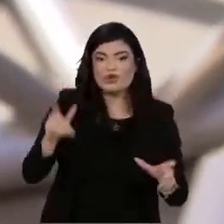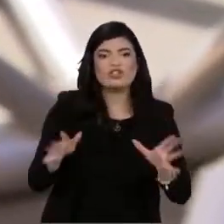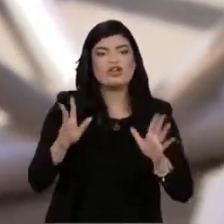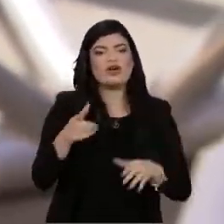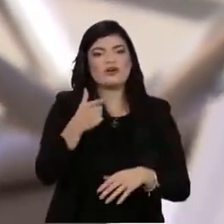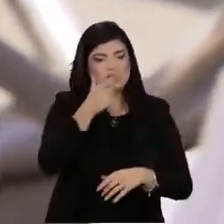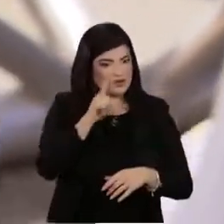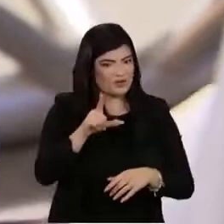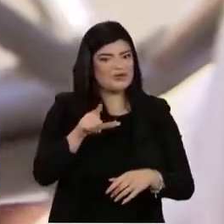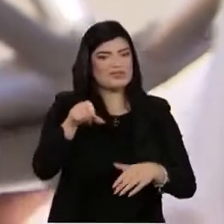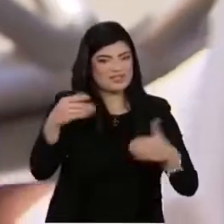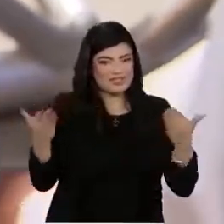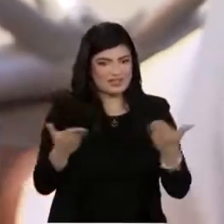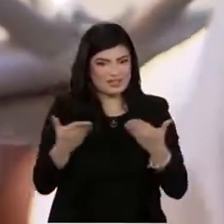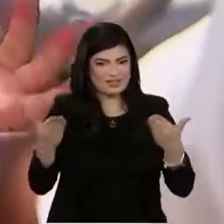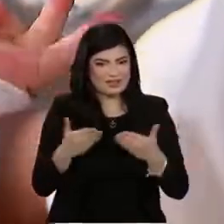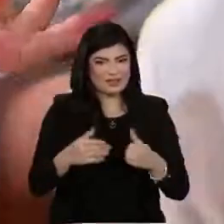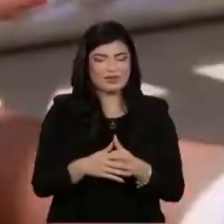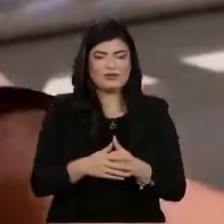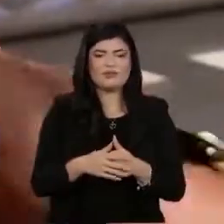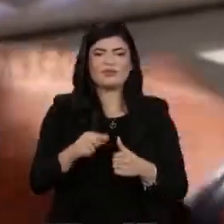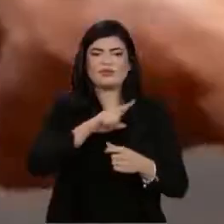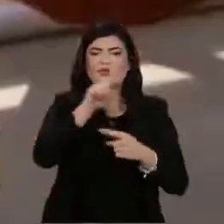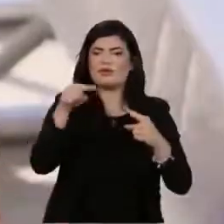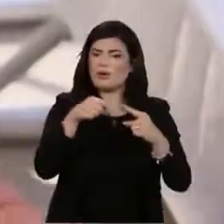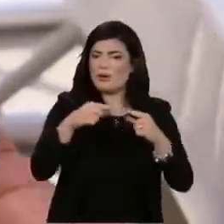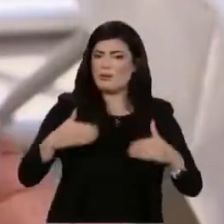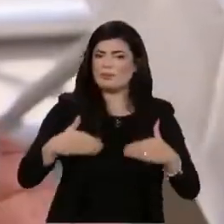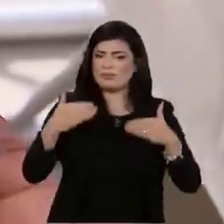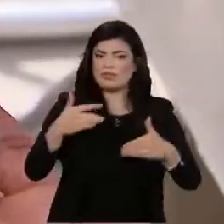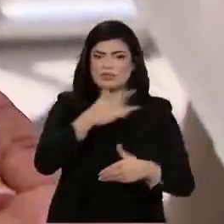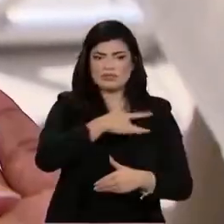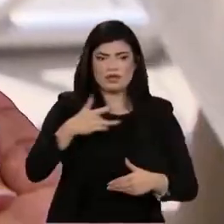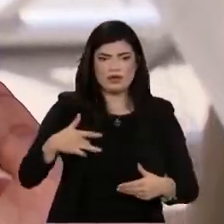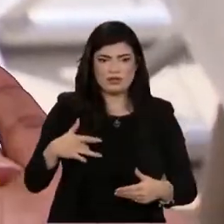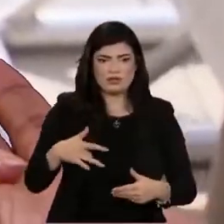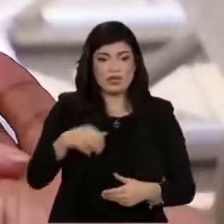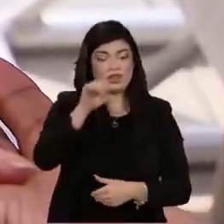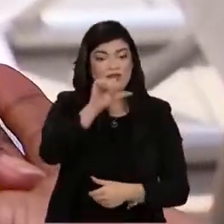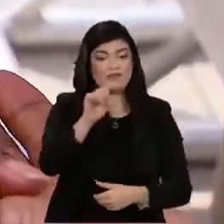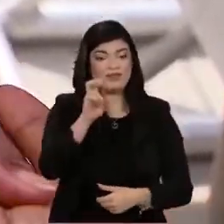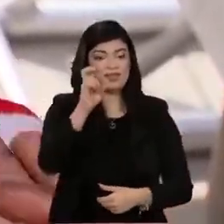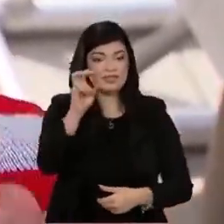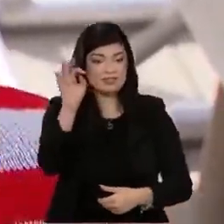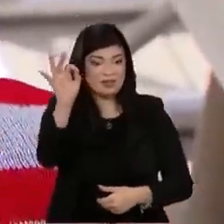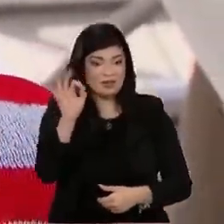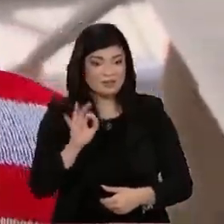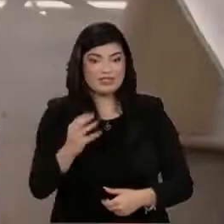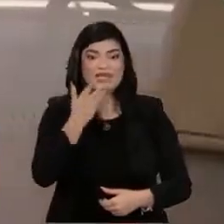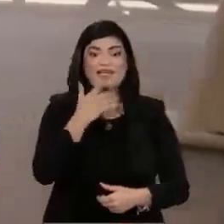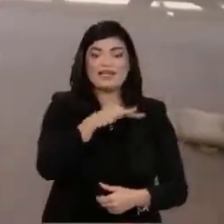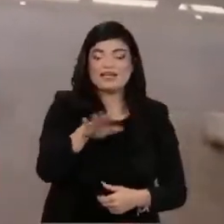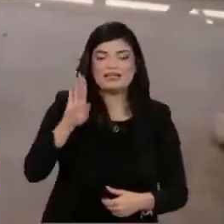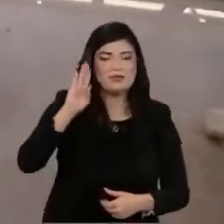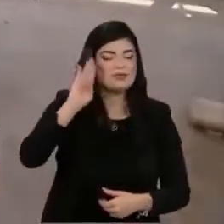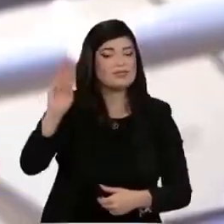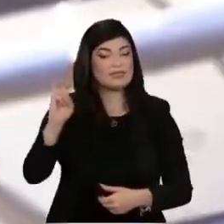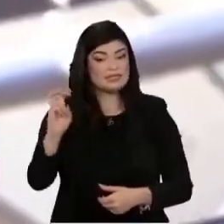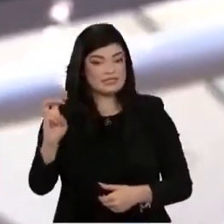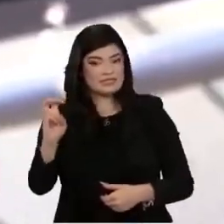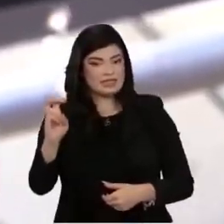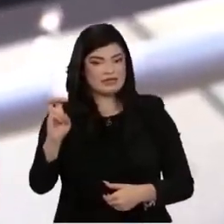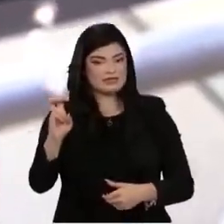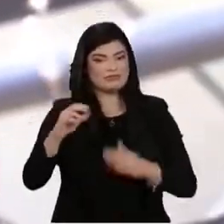setembro. É porque a campanha, que começou no dia 8 de agosto, está muito abaixo da meta pretendida pelo Ministério. Até agora,